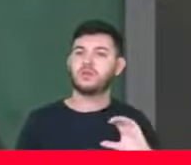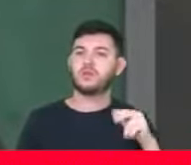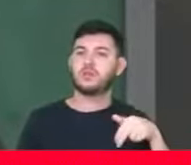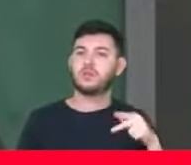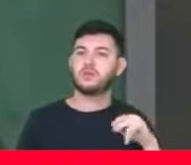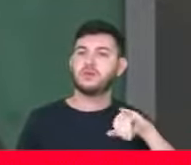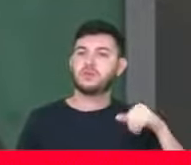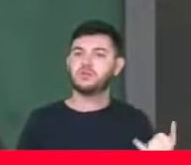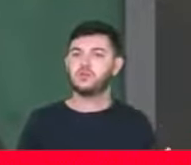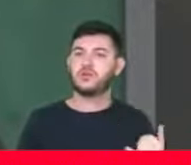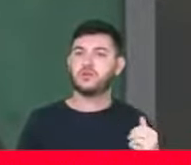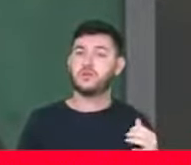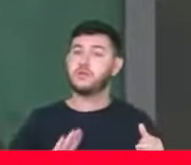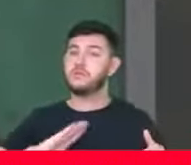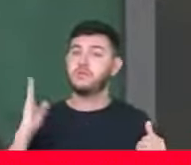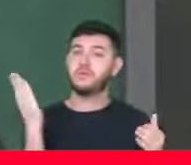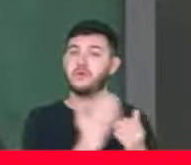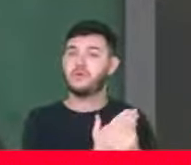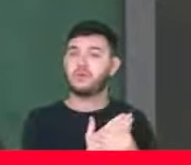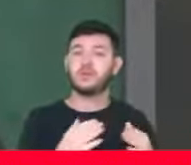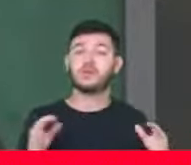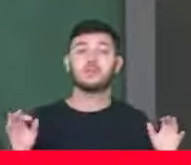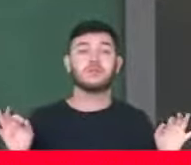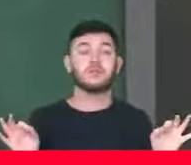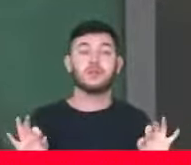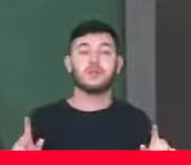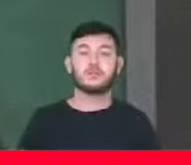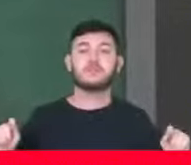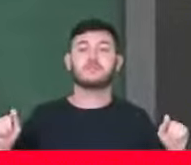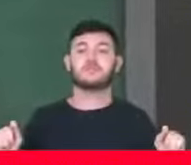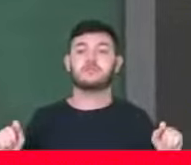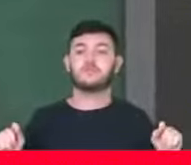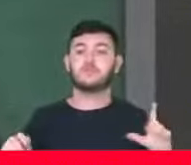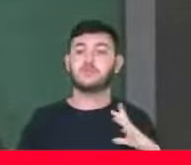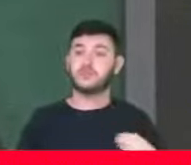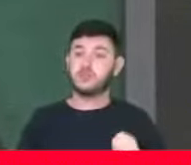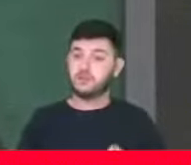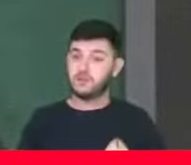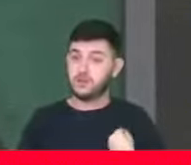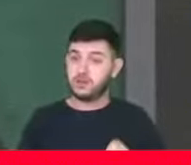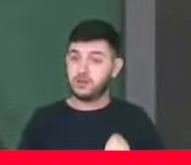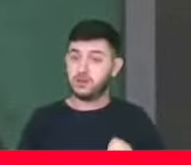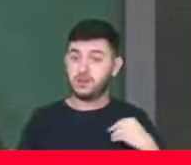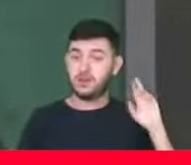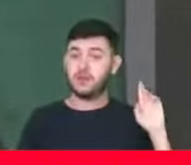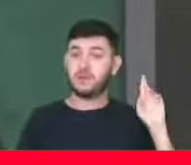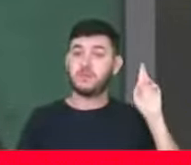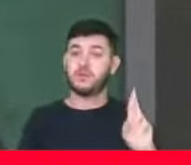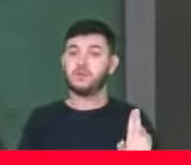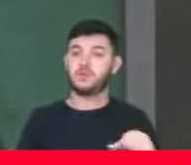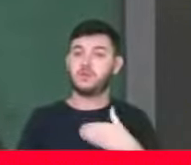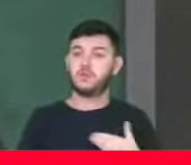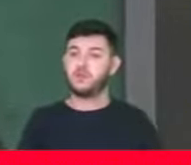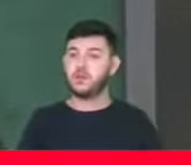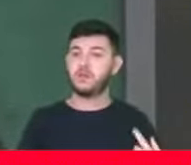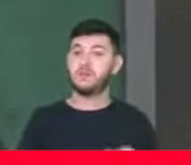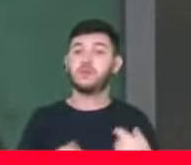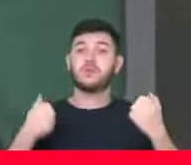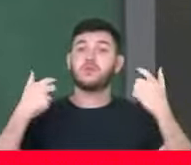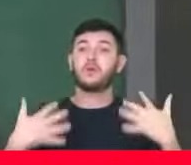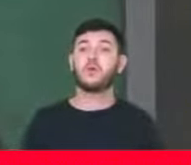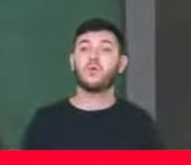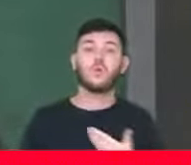que possa ser processado, estivesse lá e, em nome de governo, como eles disseram, que o problema era de